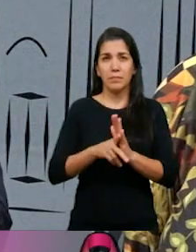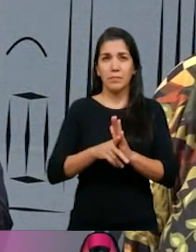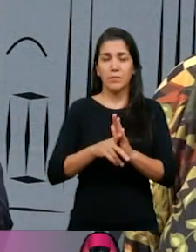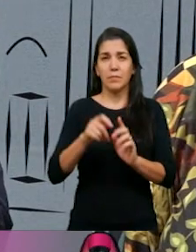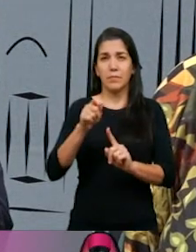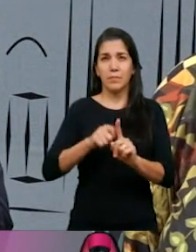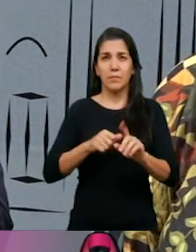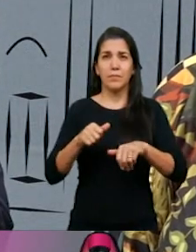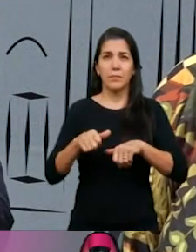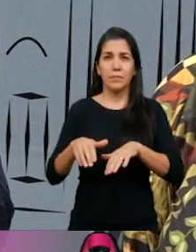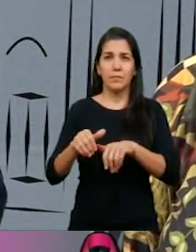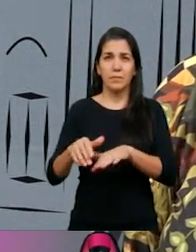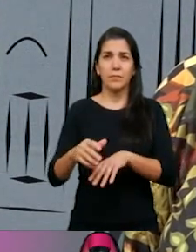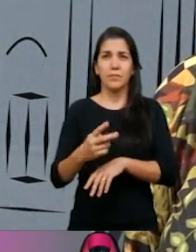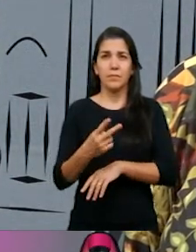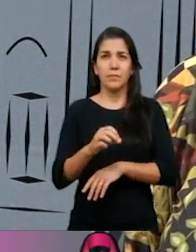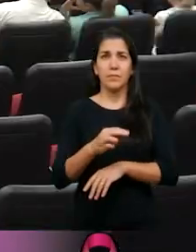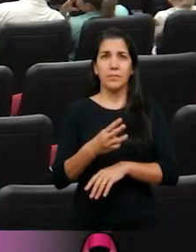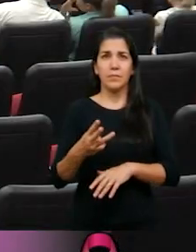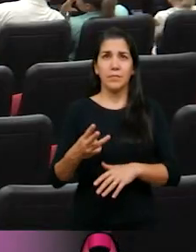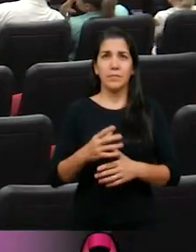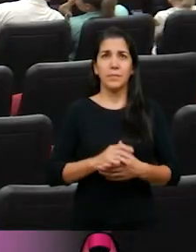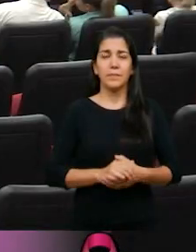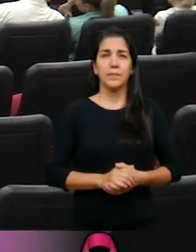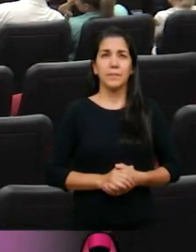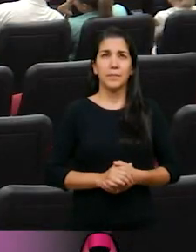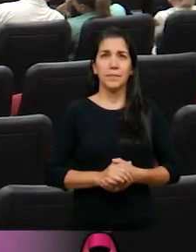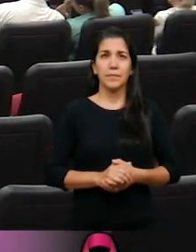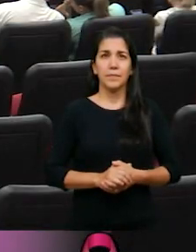setembro de 2023.